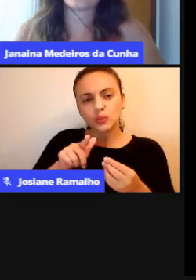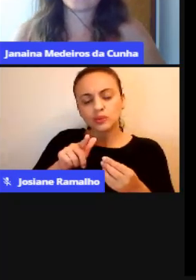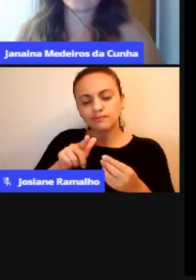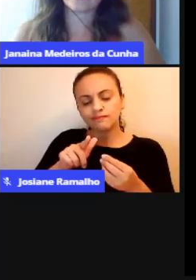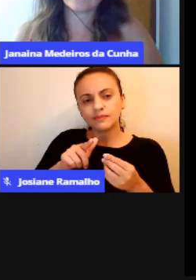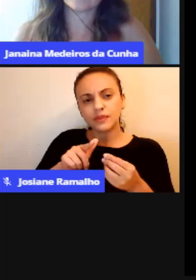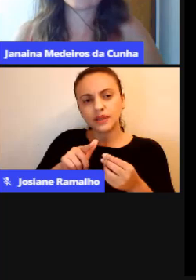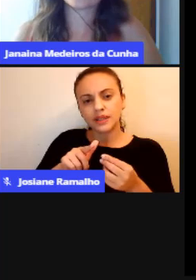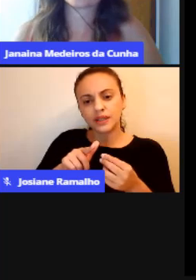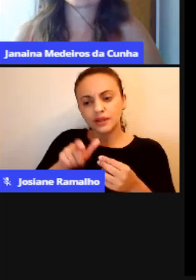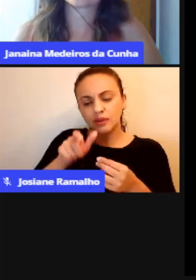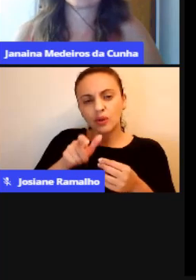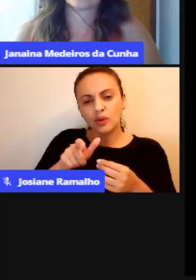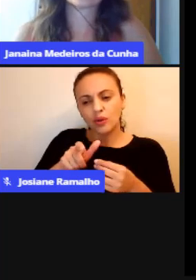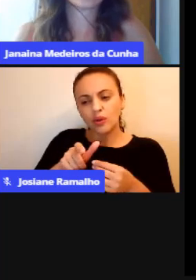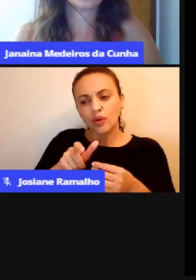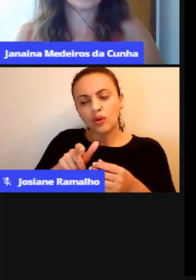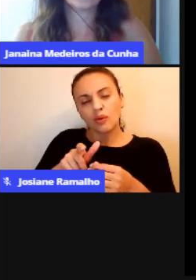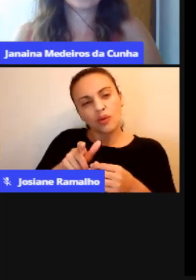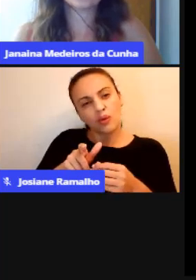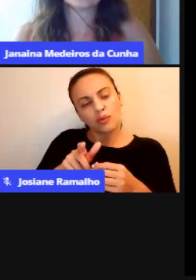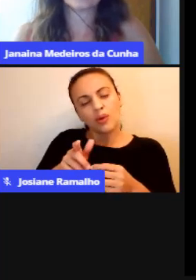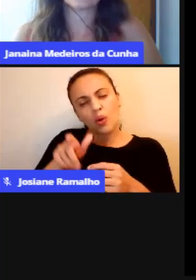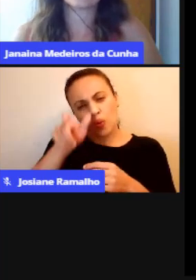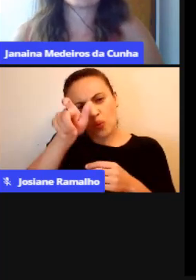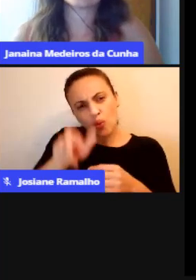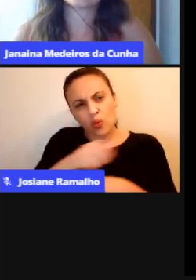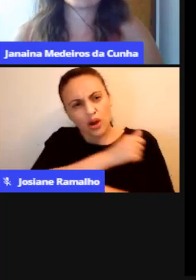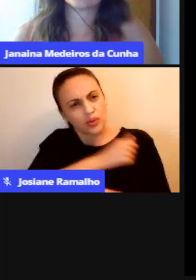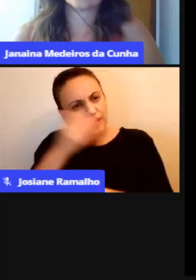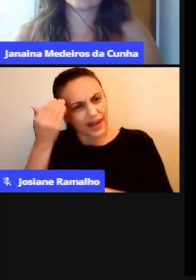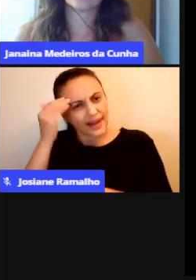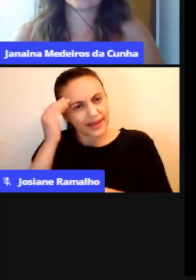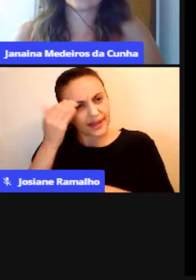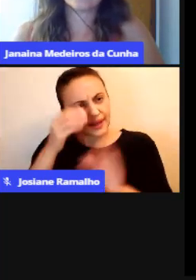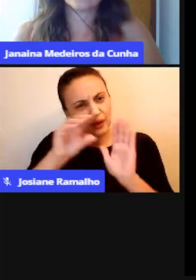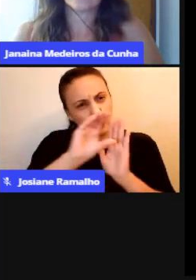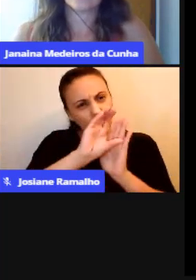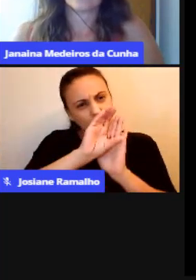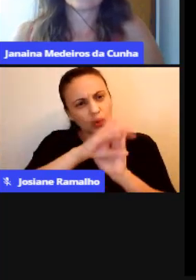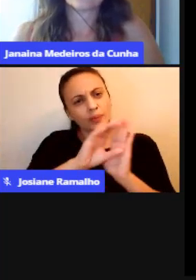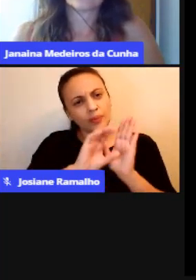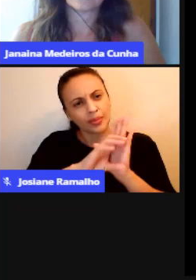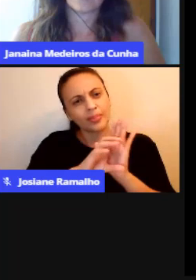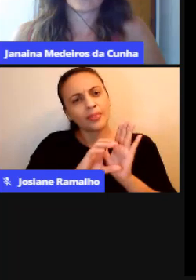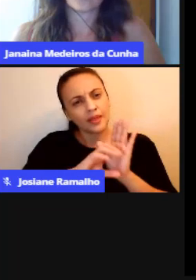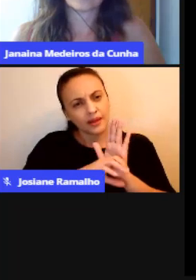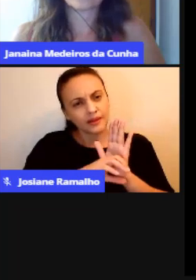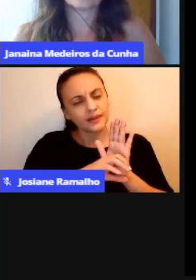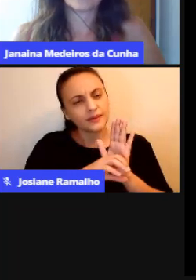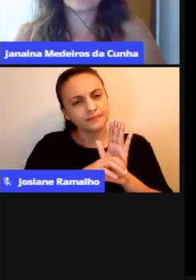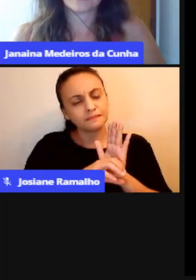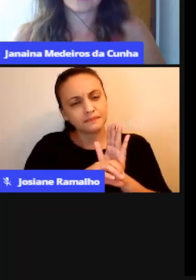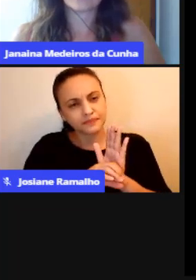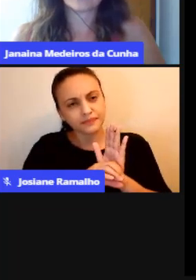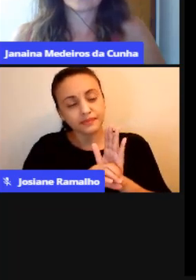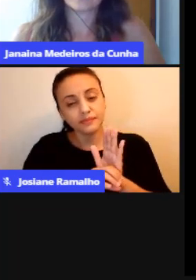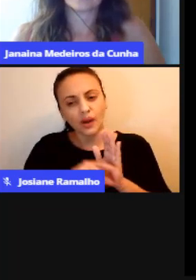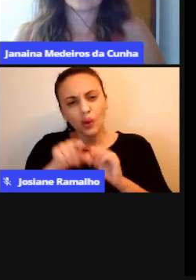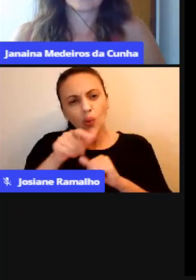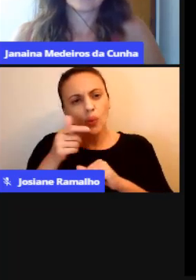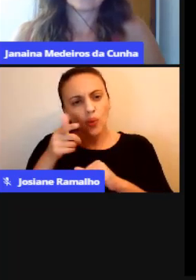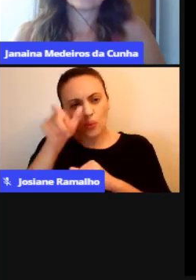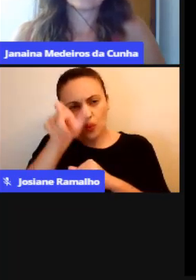aluno compreenda tais conteúdos, né? Que eles adquiram tais